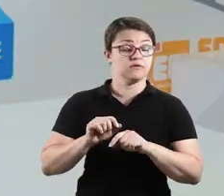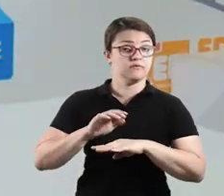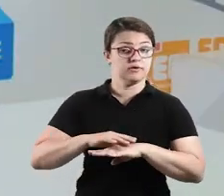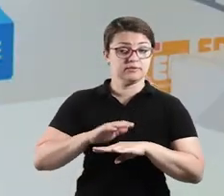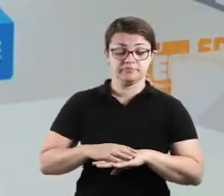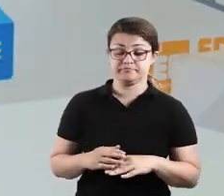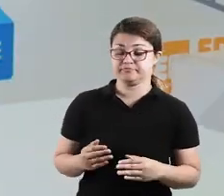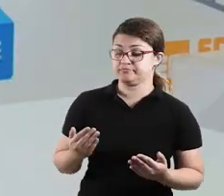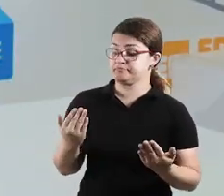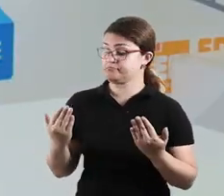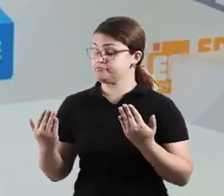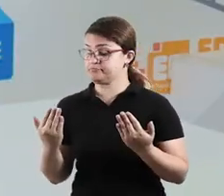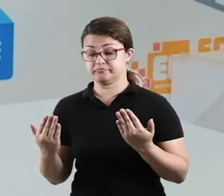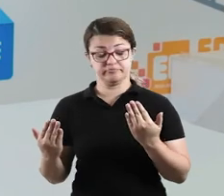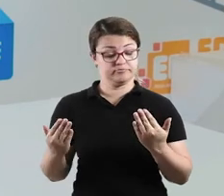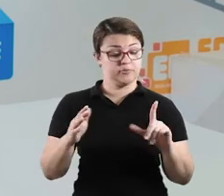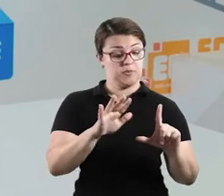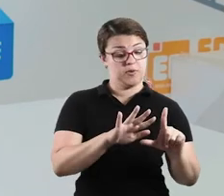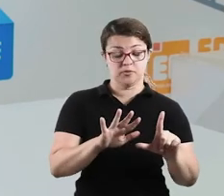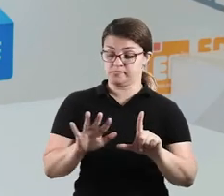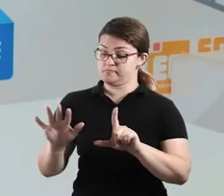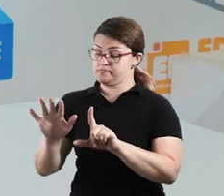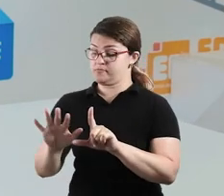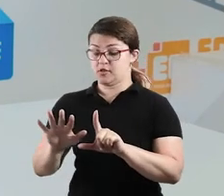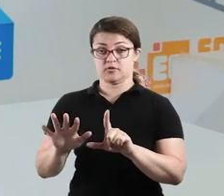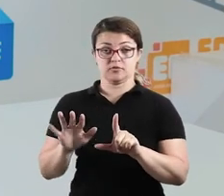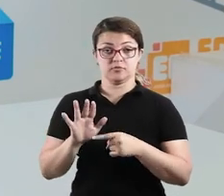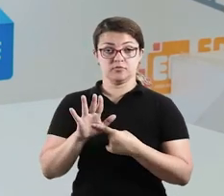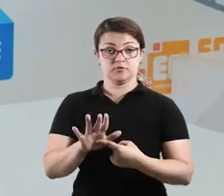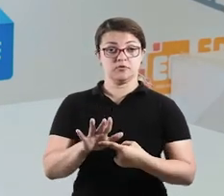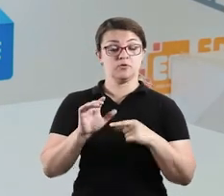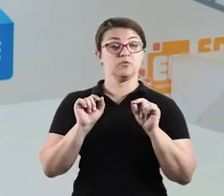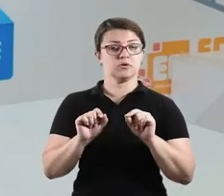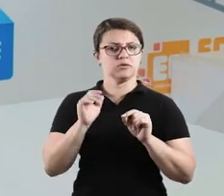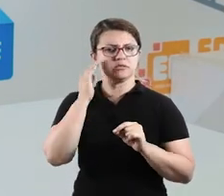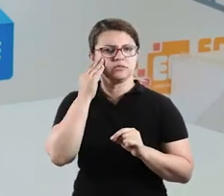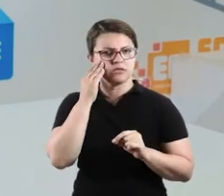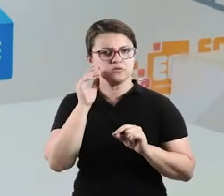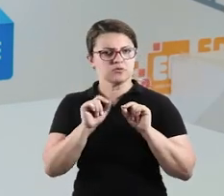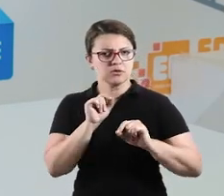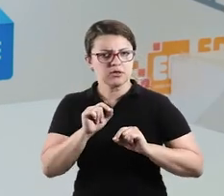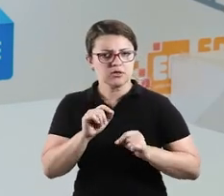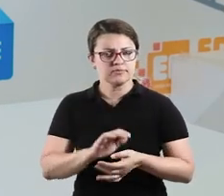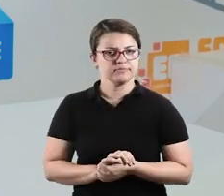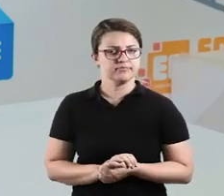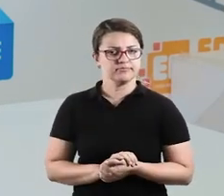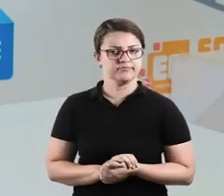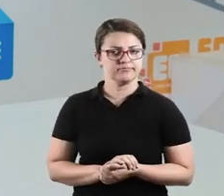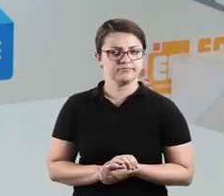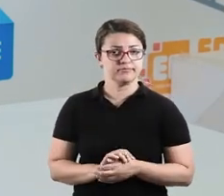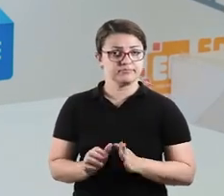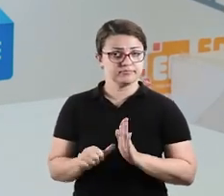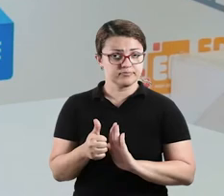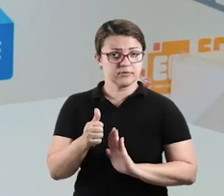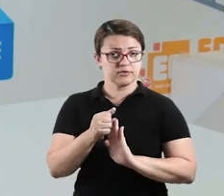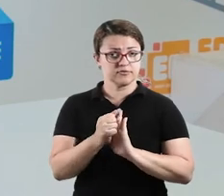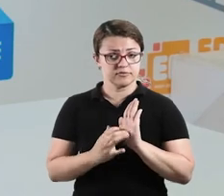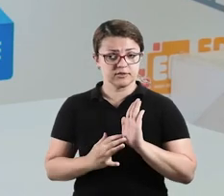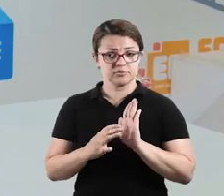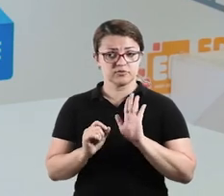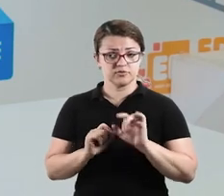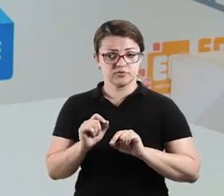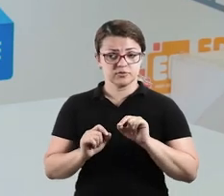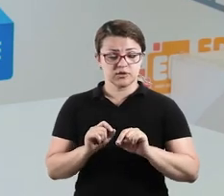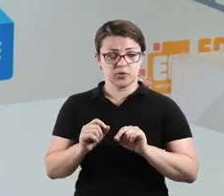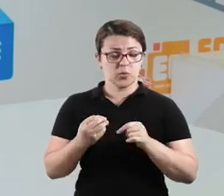que fazer uma comparação dessas duas imagens. O que que nós queremos que vocês entendam? Eu quero que vocês... A primeira